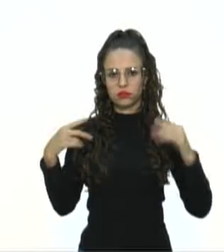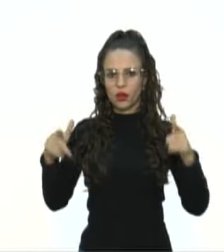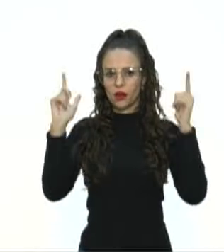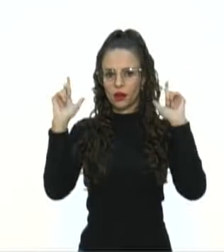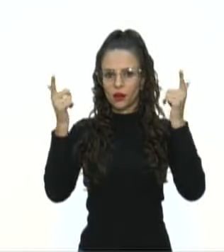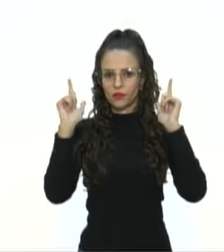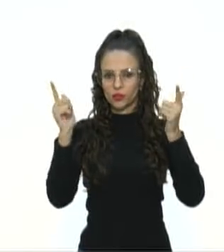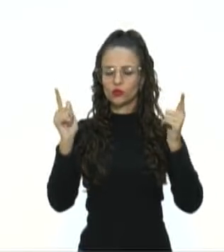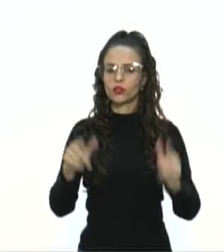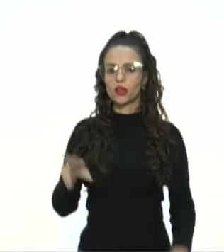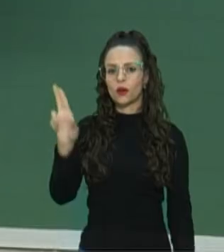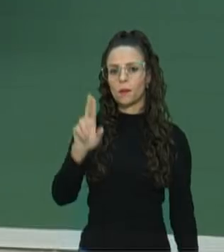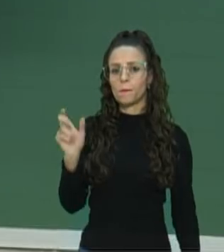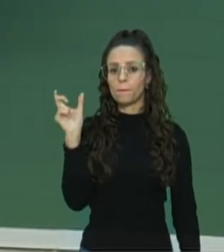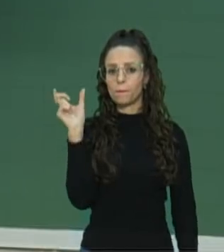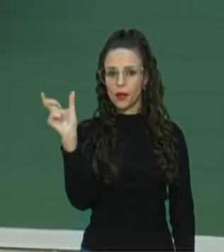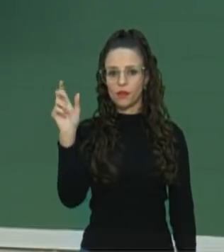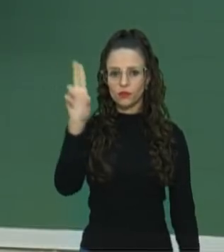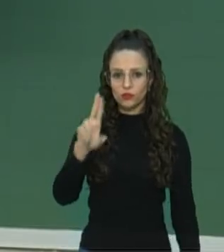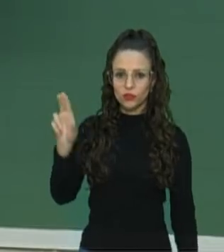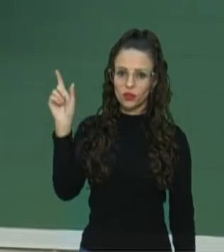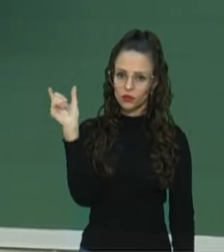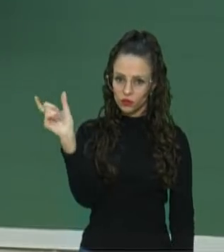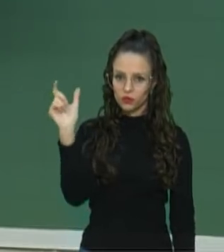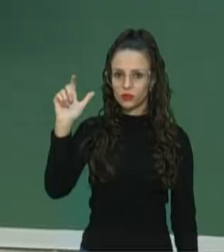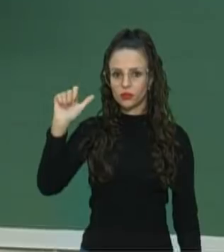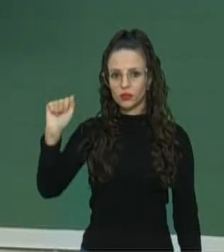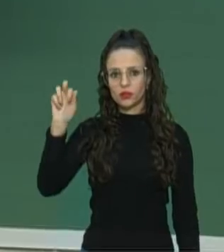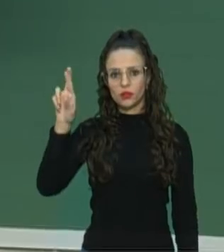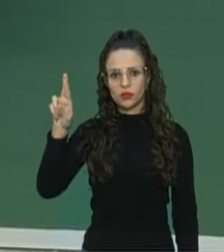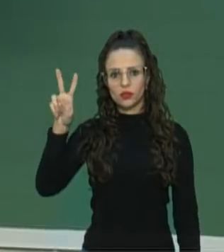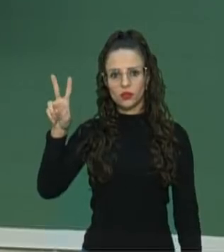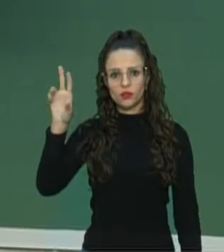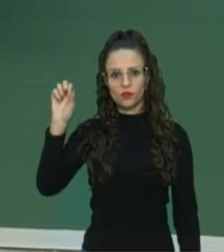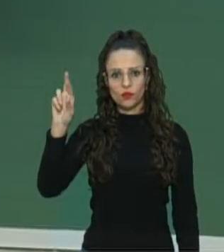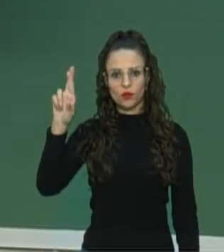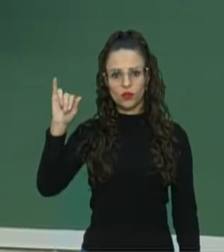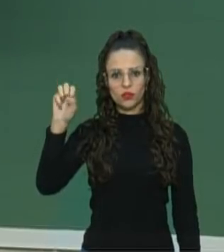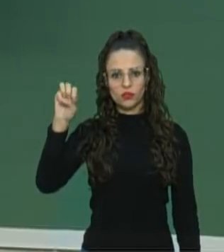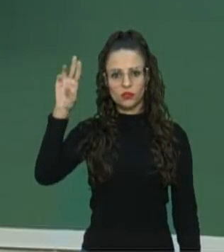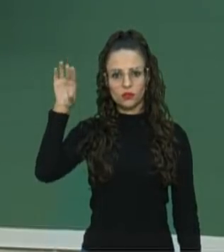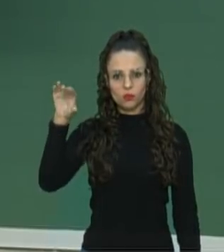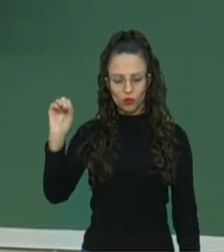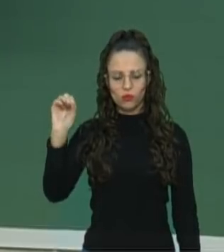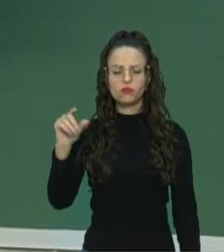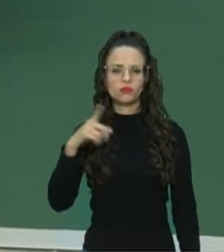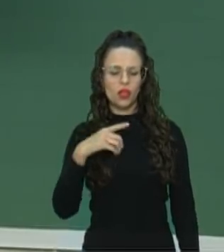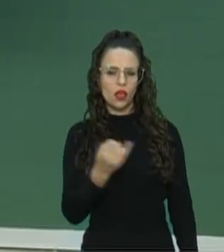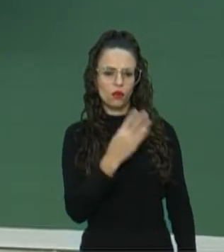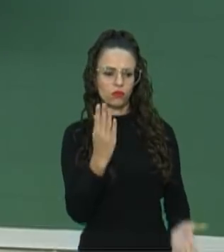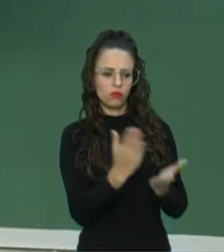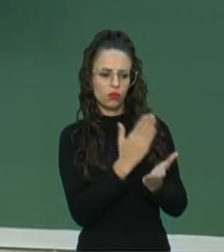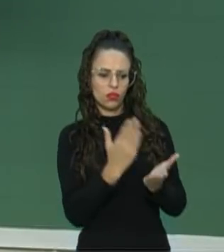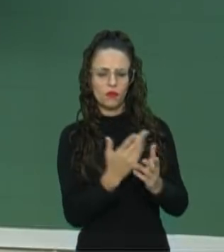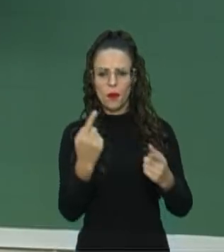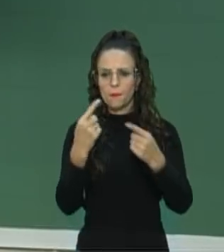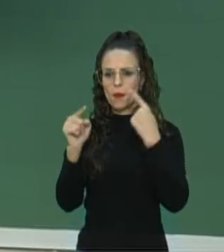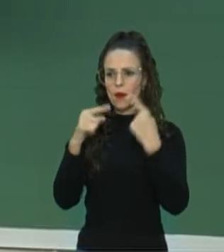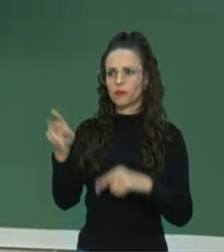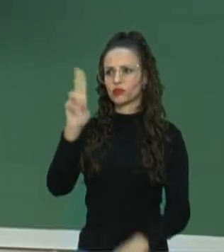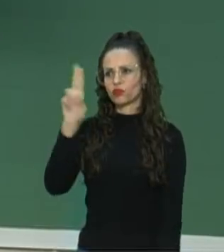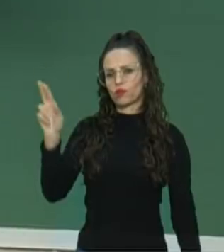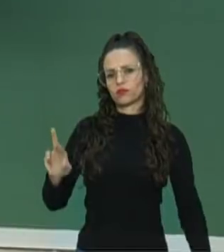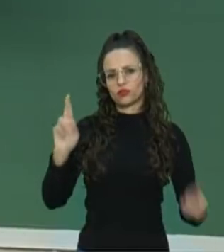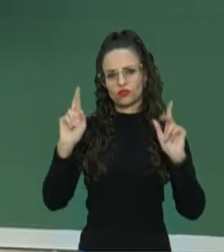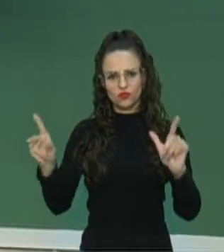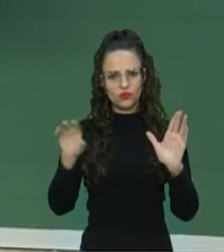bastante é o termo arvorismo, né? Então, ali como está retratado arborismo e arvorismo, existem algumas literaturas que divergem esses nomes, né? Dão